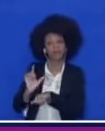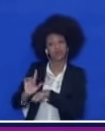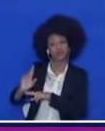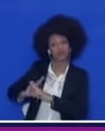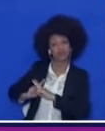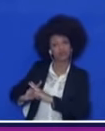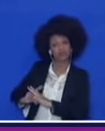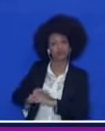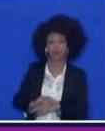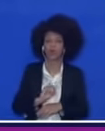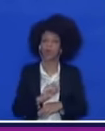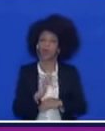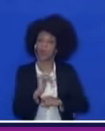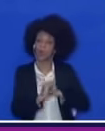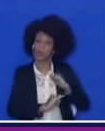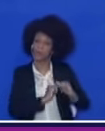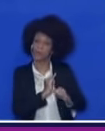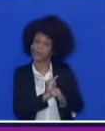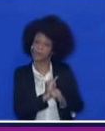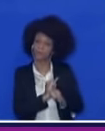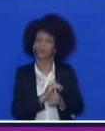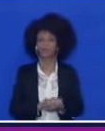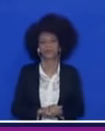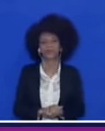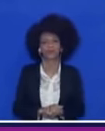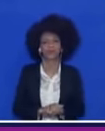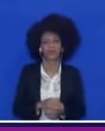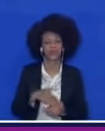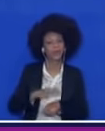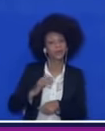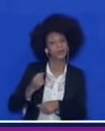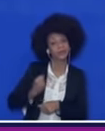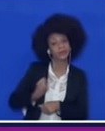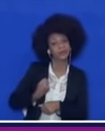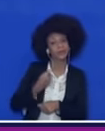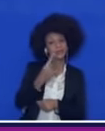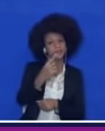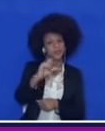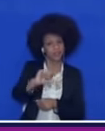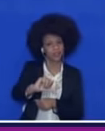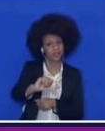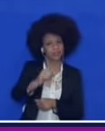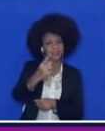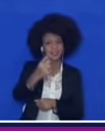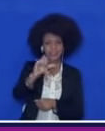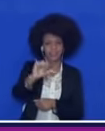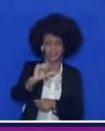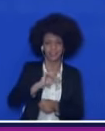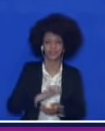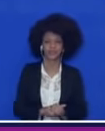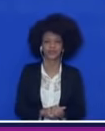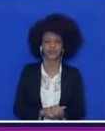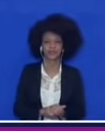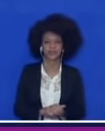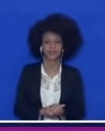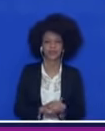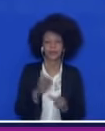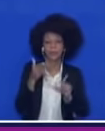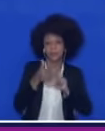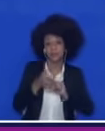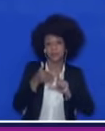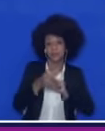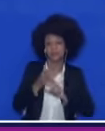até uma lotérica ou apostar online. Mais uma bola sorteada, é 19, bola 19. Para